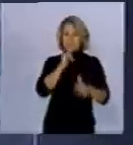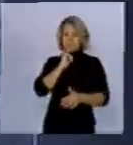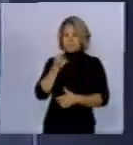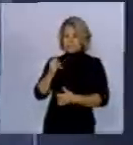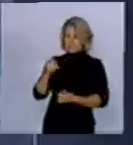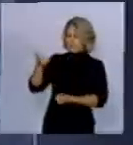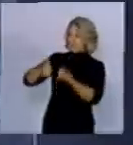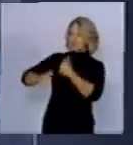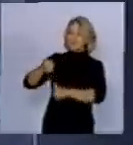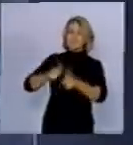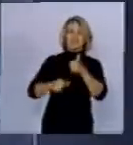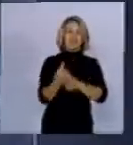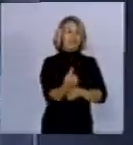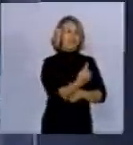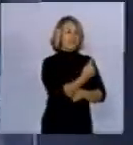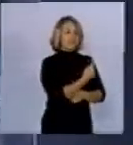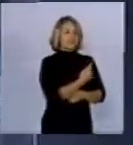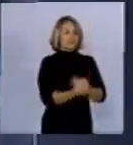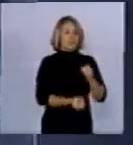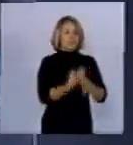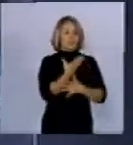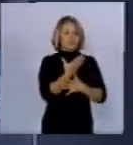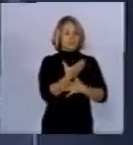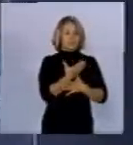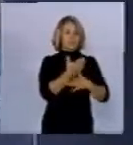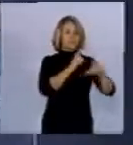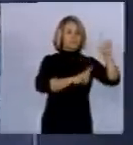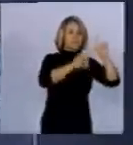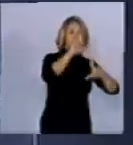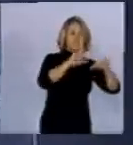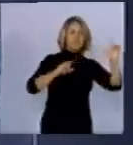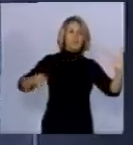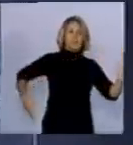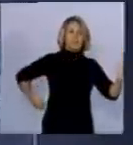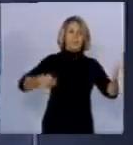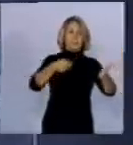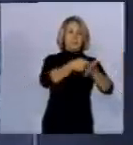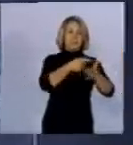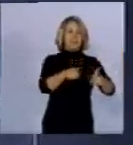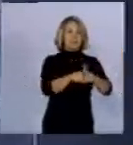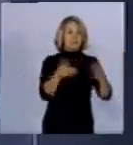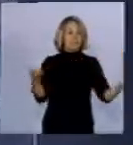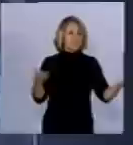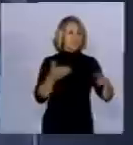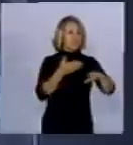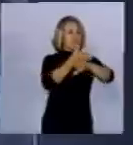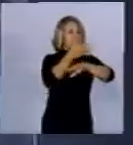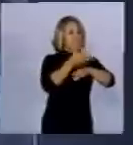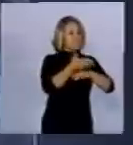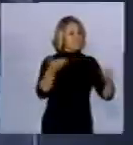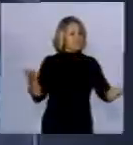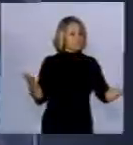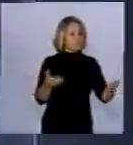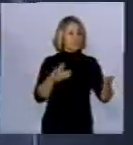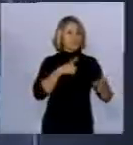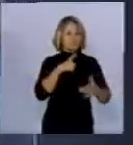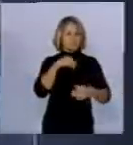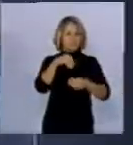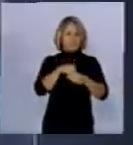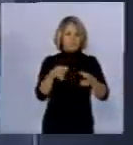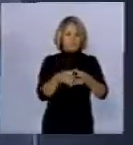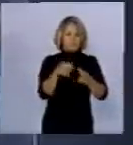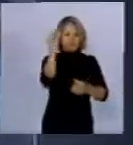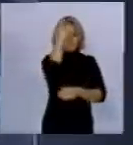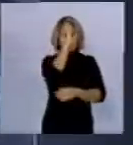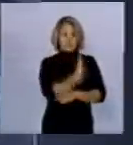cada um dos operadores de televisão por assinatura serviço de acesso condicionado agora que operam no mercado nacional nós vamos